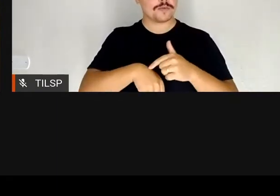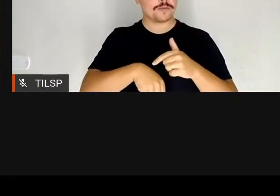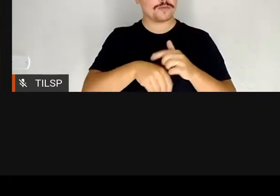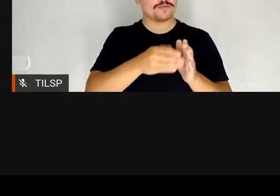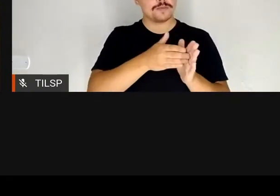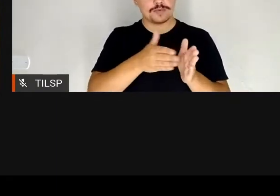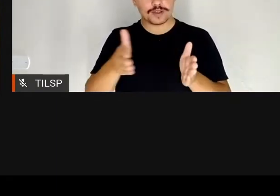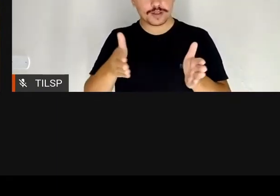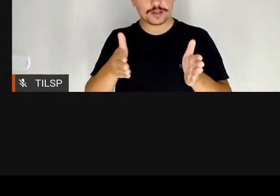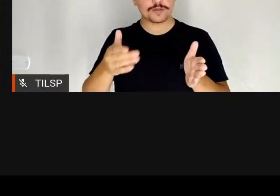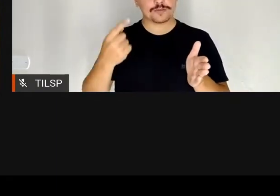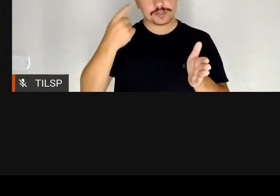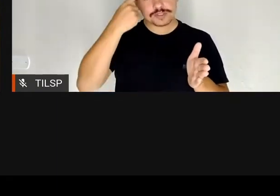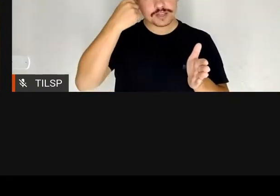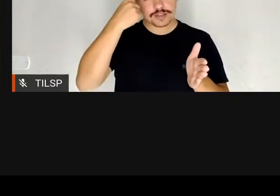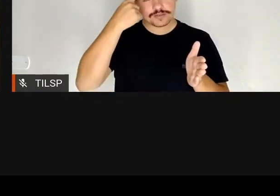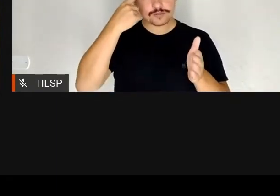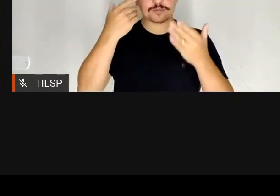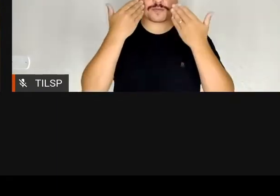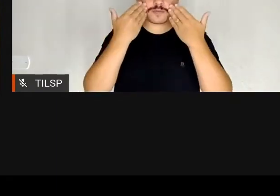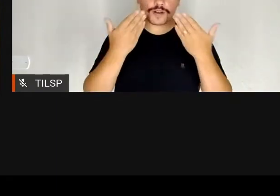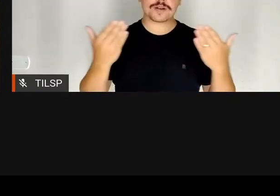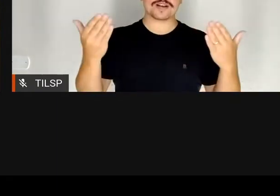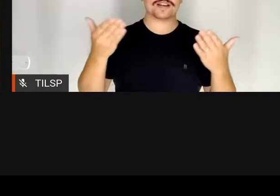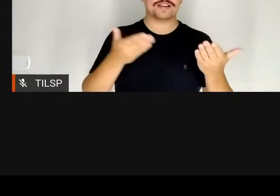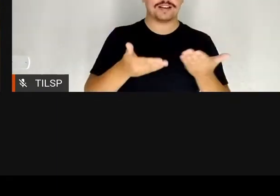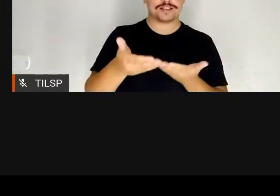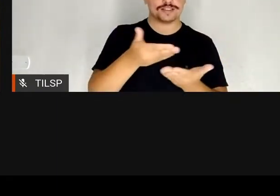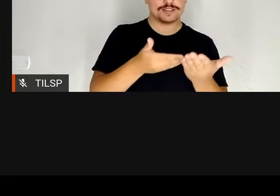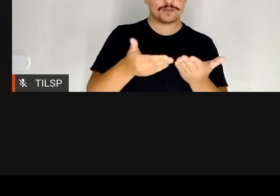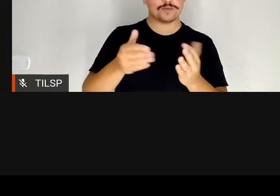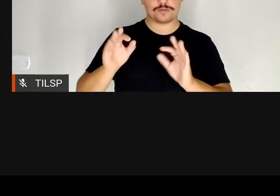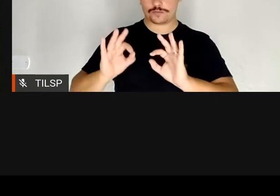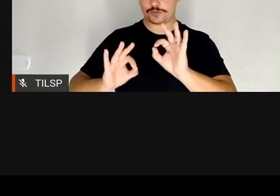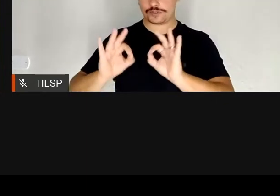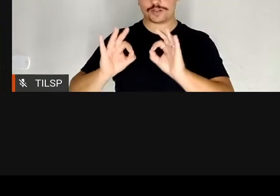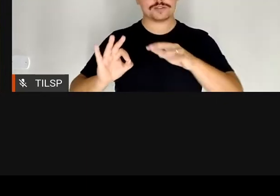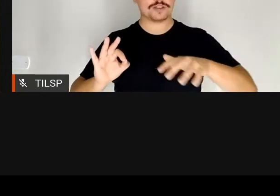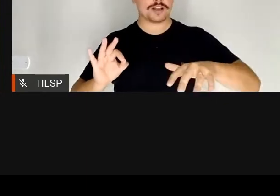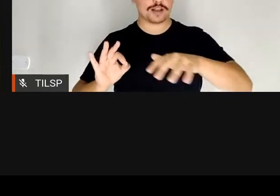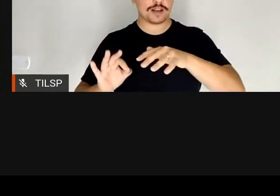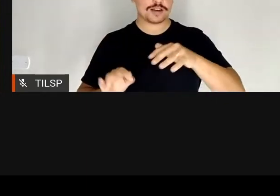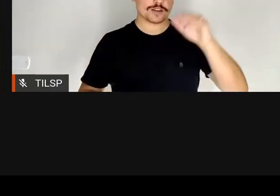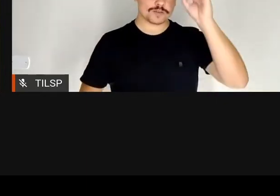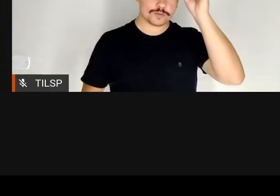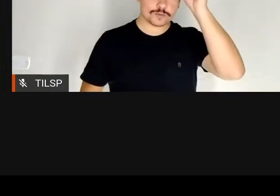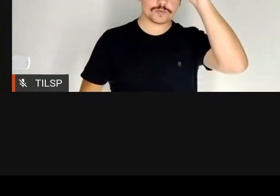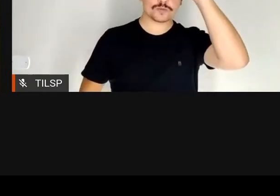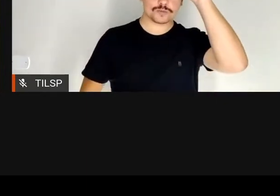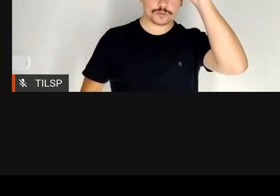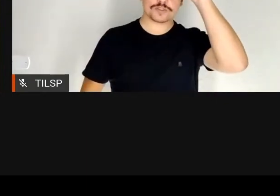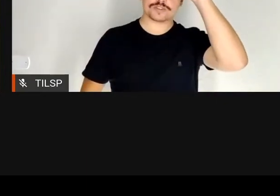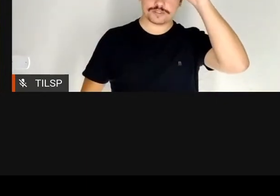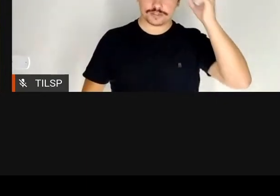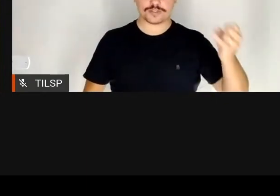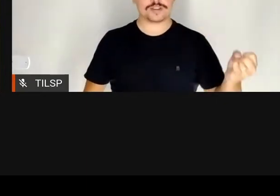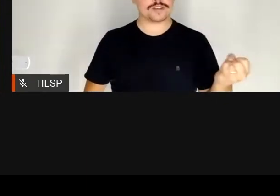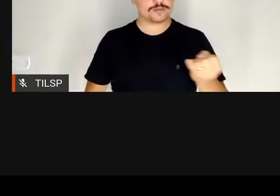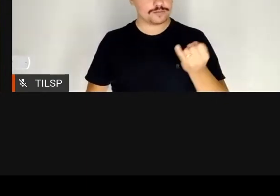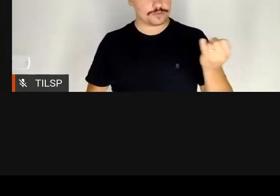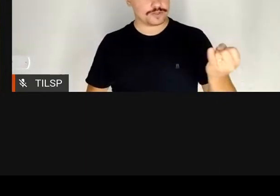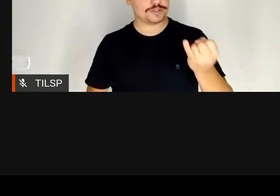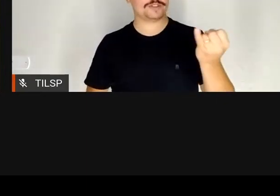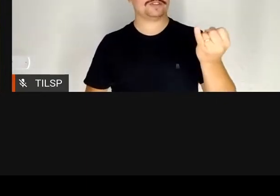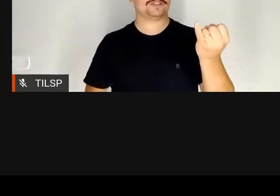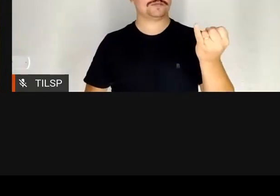para marcar um pouco essa relação de projetos na área de cultura que são tão relevantes, tão importantes. Eu gostaria só,